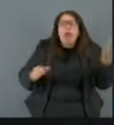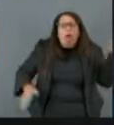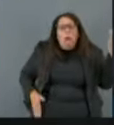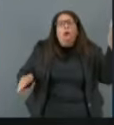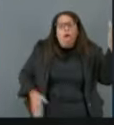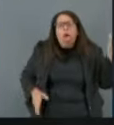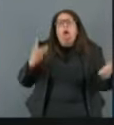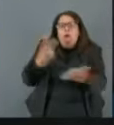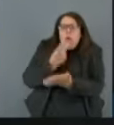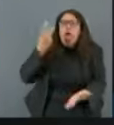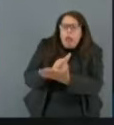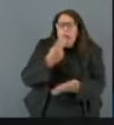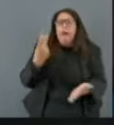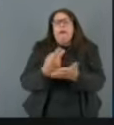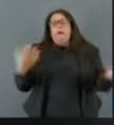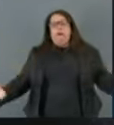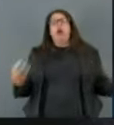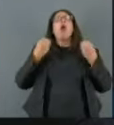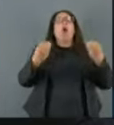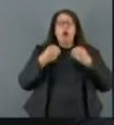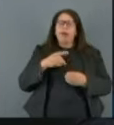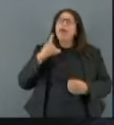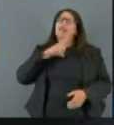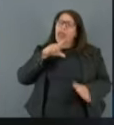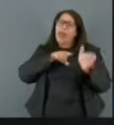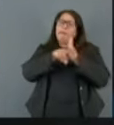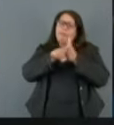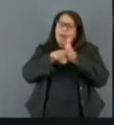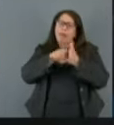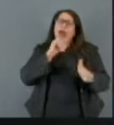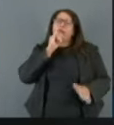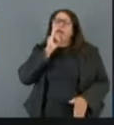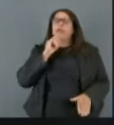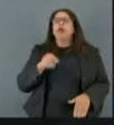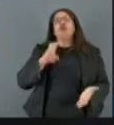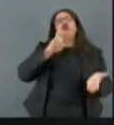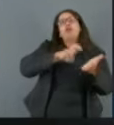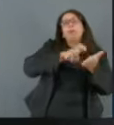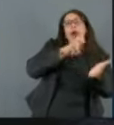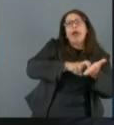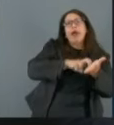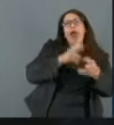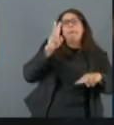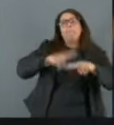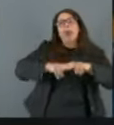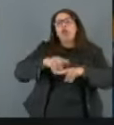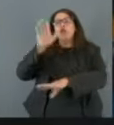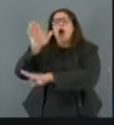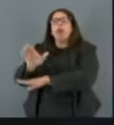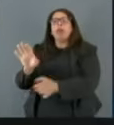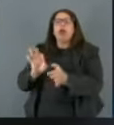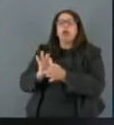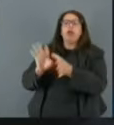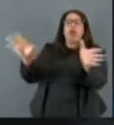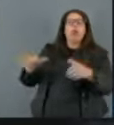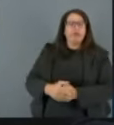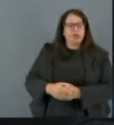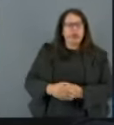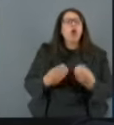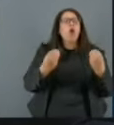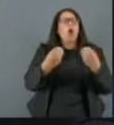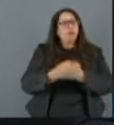mas reiterados. Casos que até se pesquisa na internet, tem lá, foi preso de manhã, foi solto em audiência de custódia, no dia seguinte